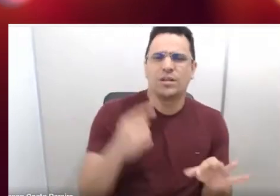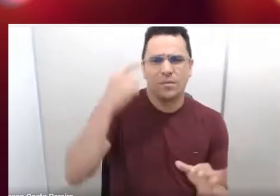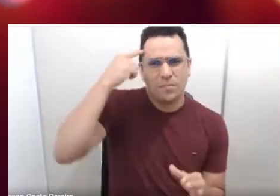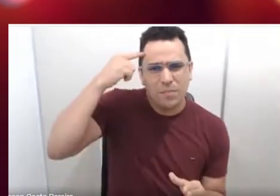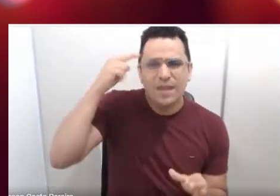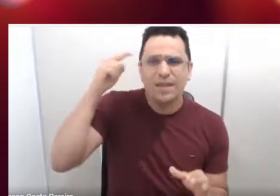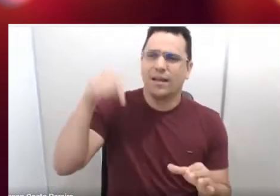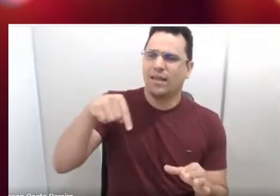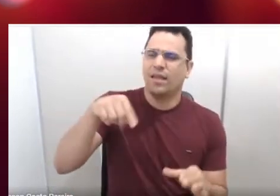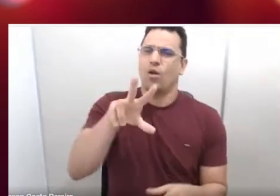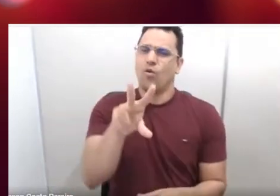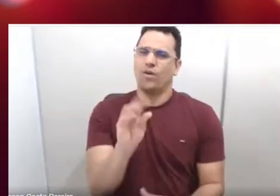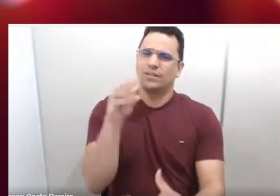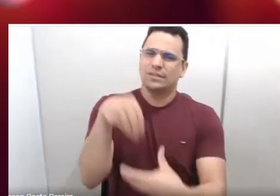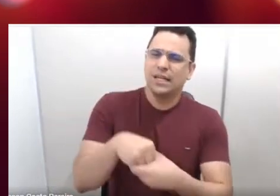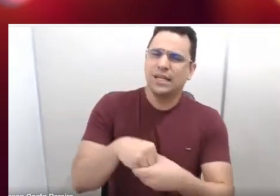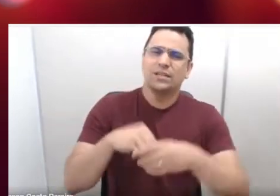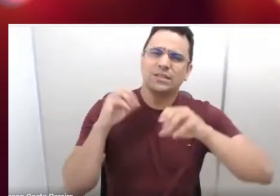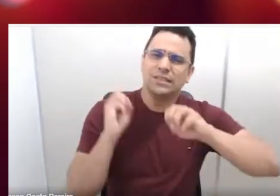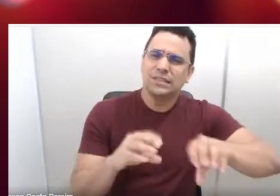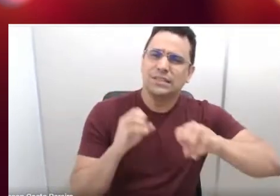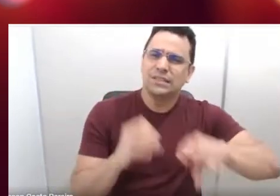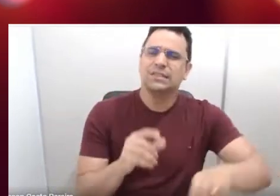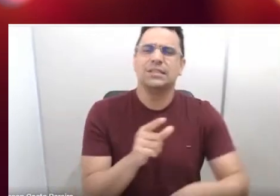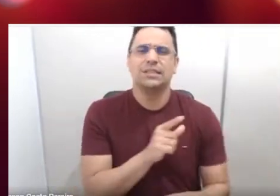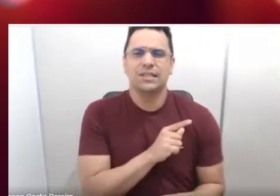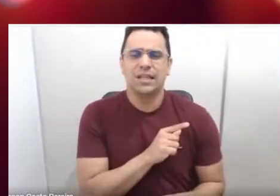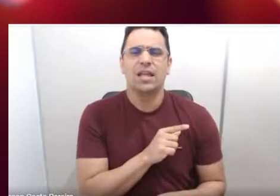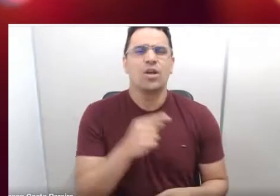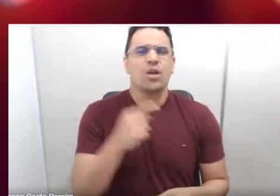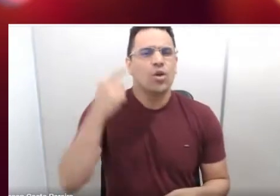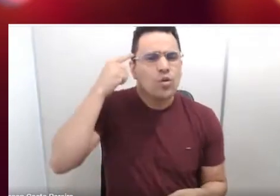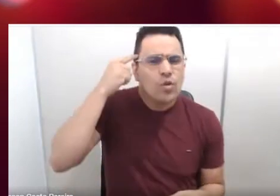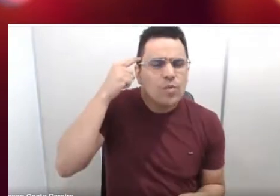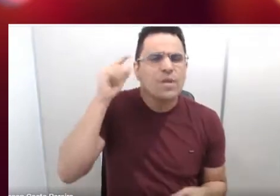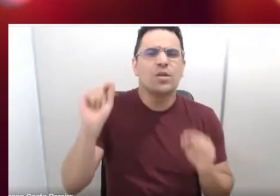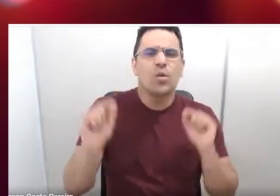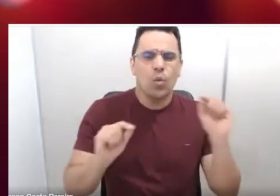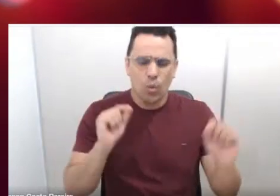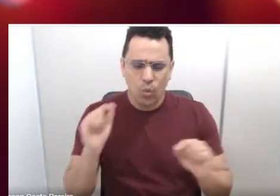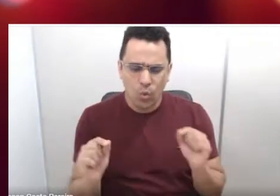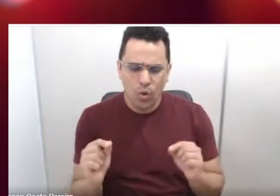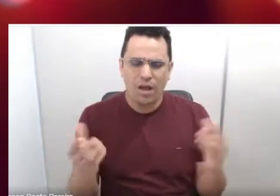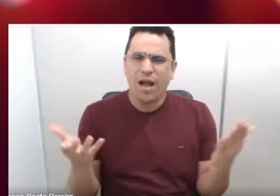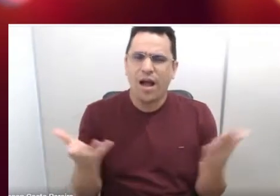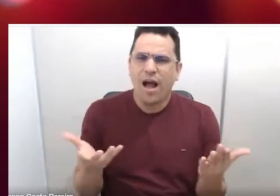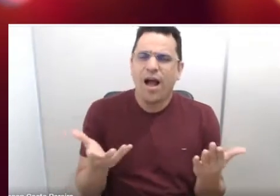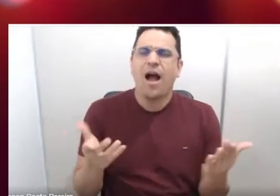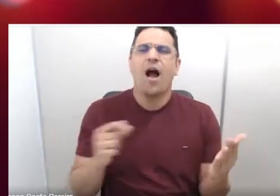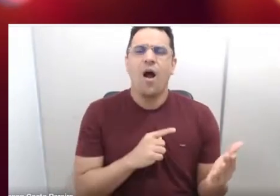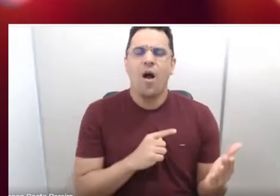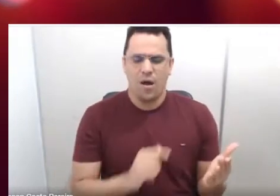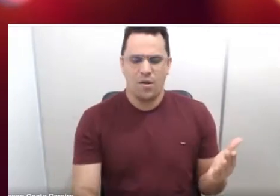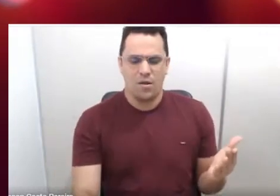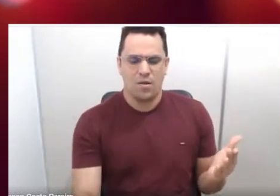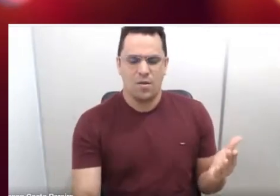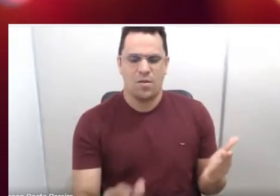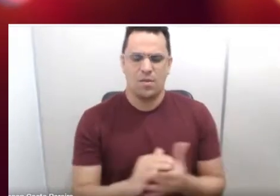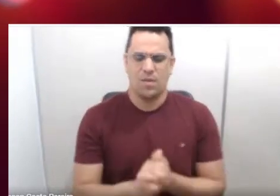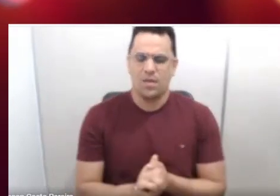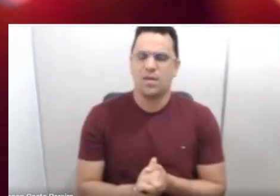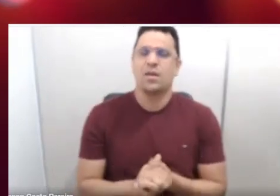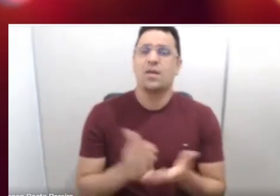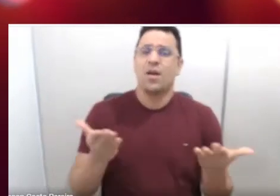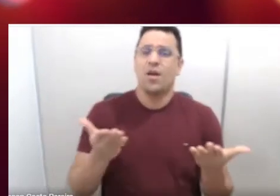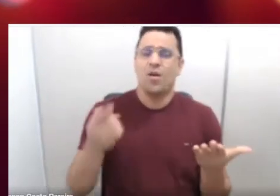da universidade, eu acho que é bom que a gente rememore algumas questões. Primeiro, eu divido esse ano de 2020 em